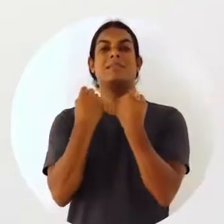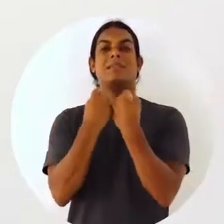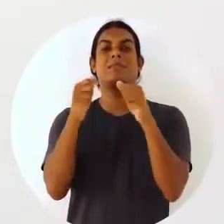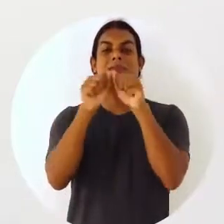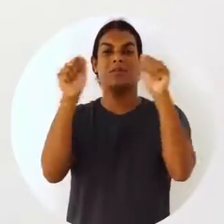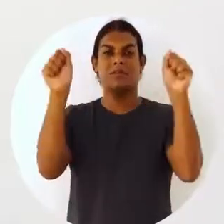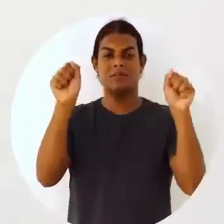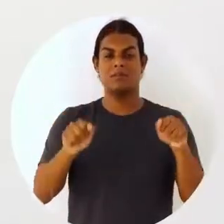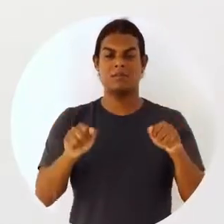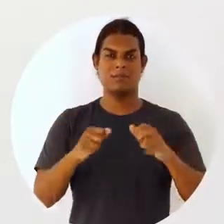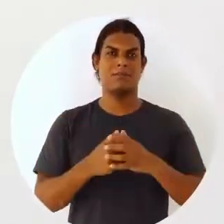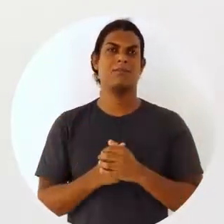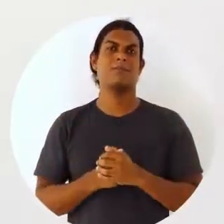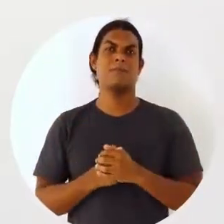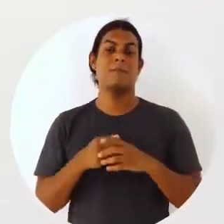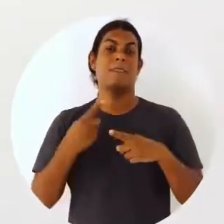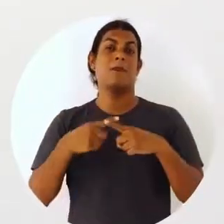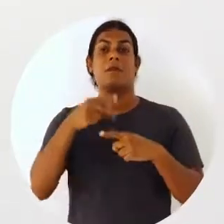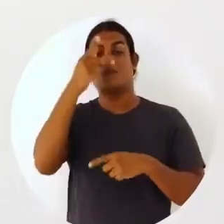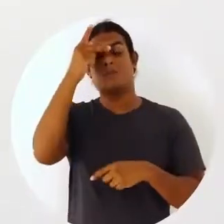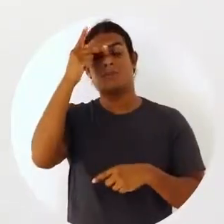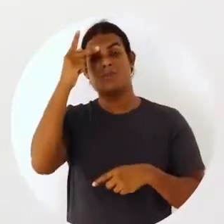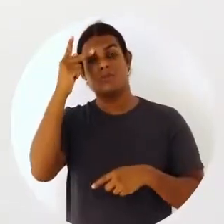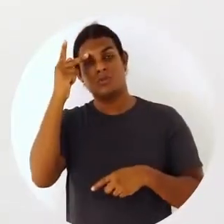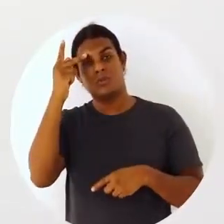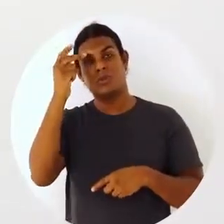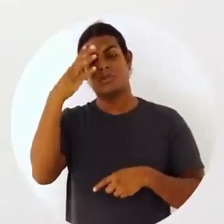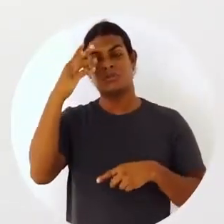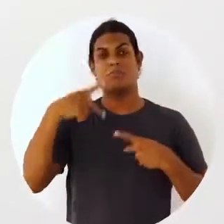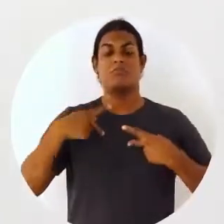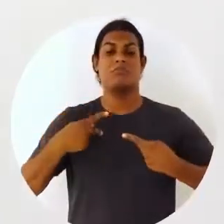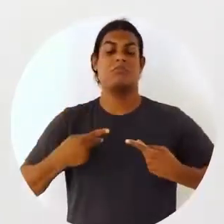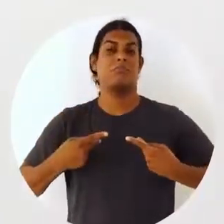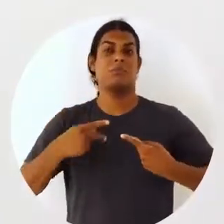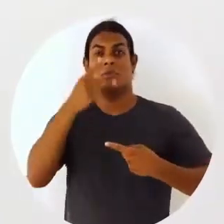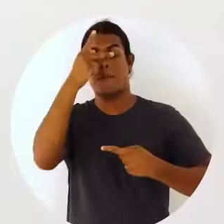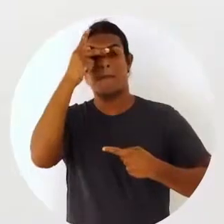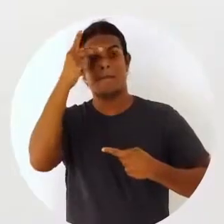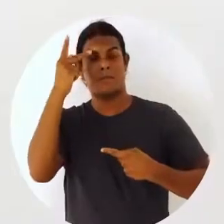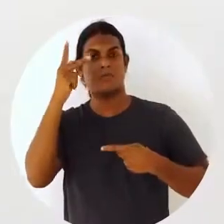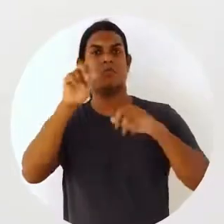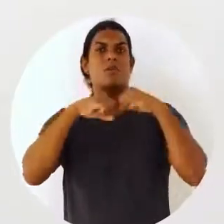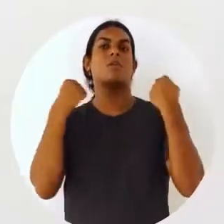seres sociais e dependemos das relações entre os indivíduos para que podemos